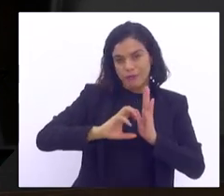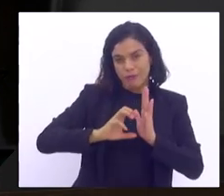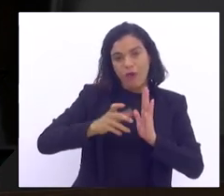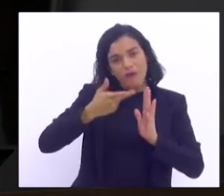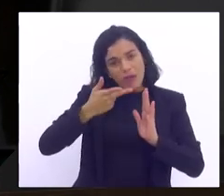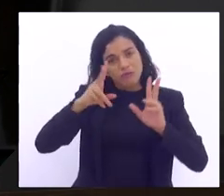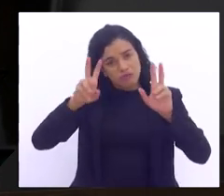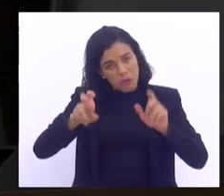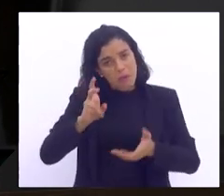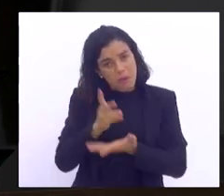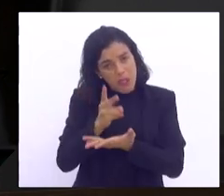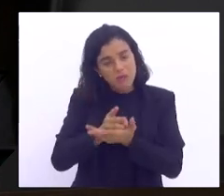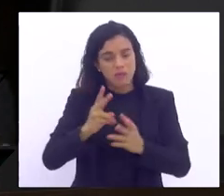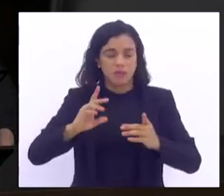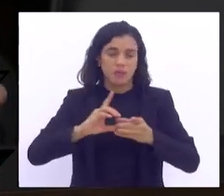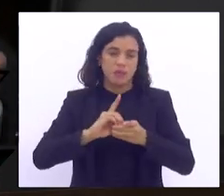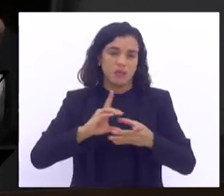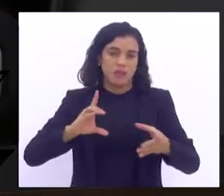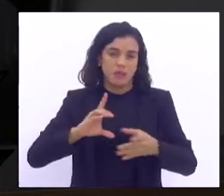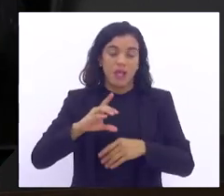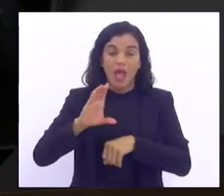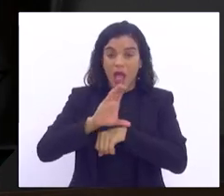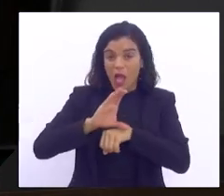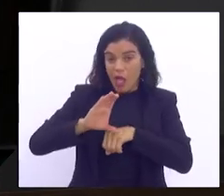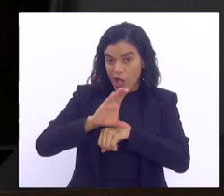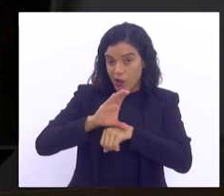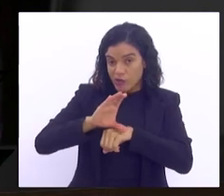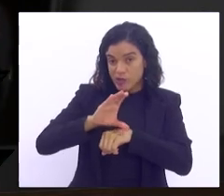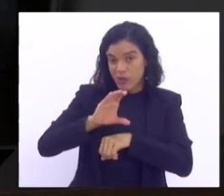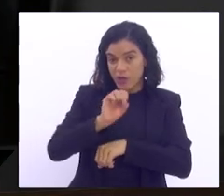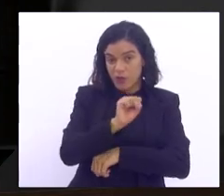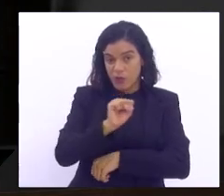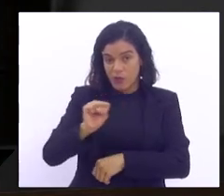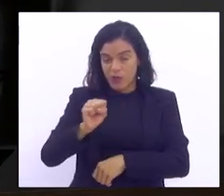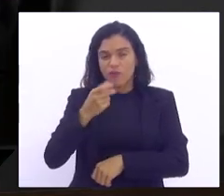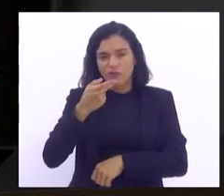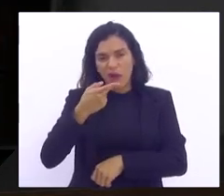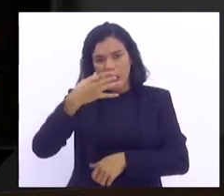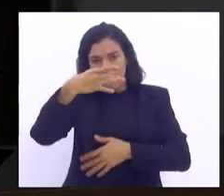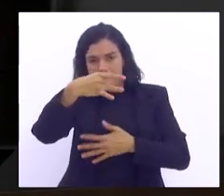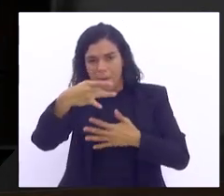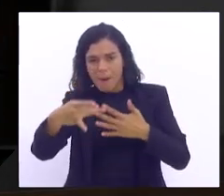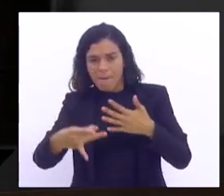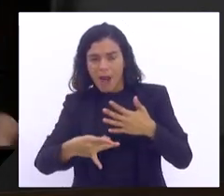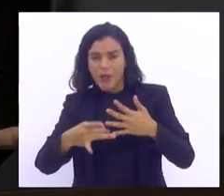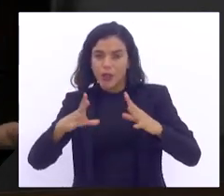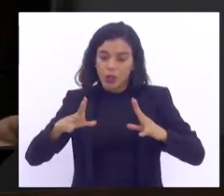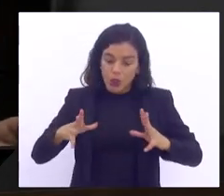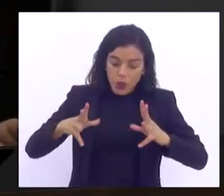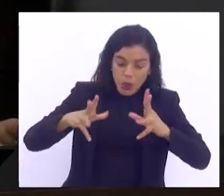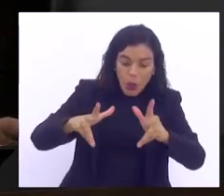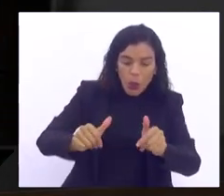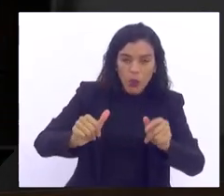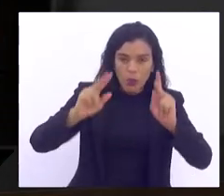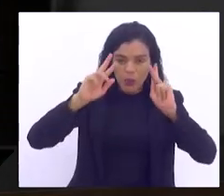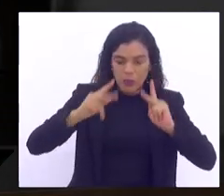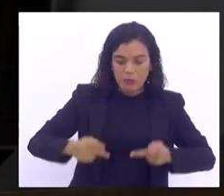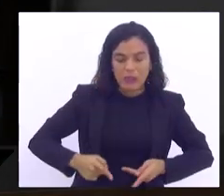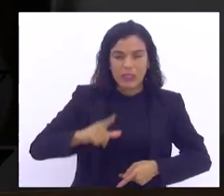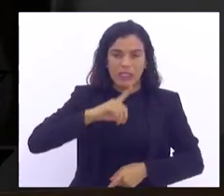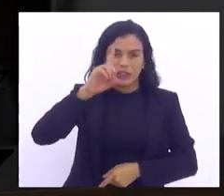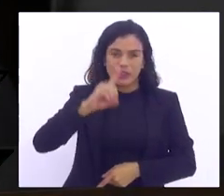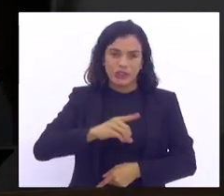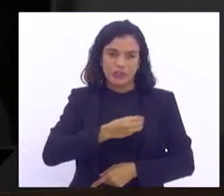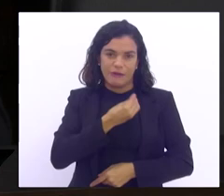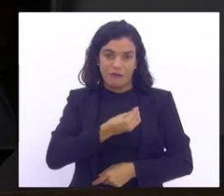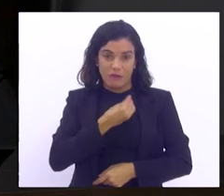democracia. A Constituição diz muito claro, todo ser humano tem direito à vida. A legislação,